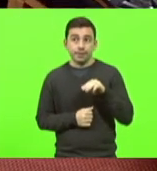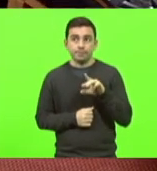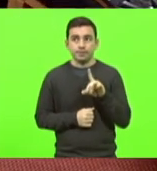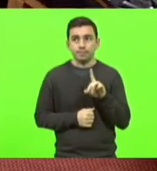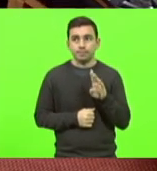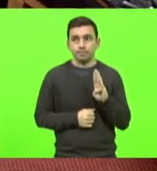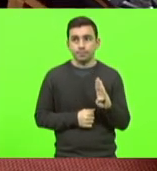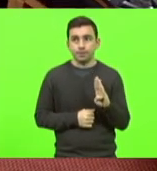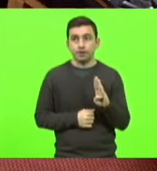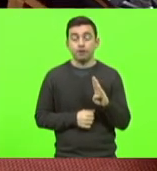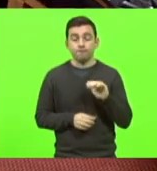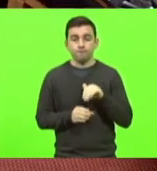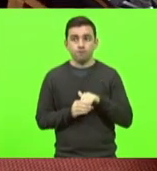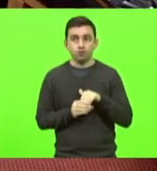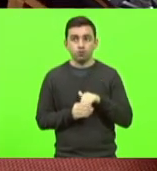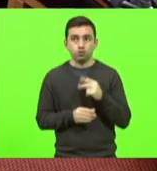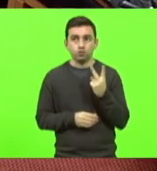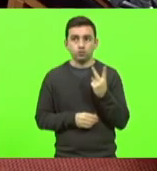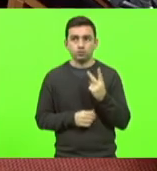2